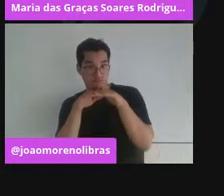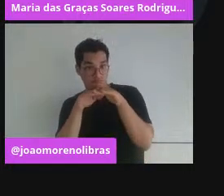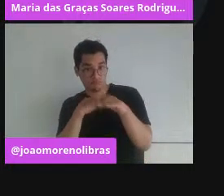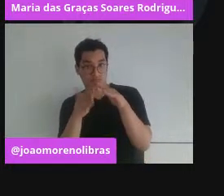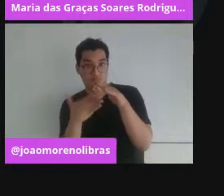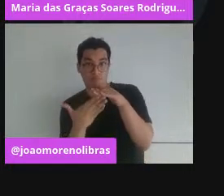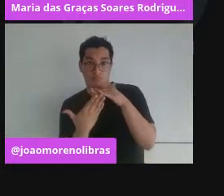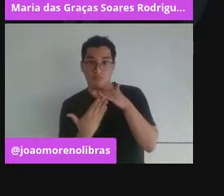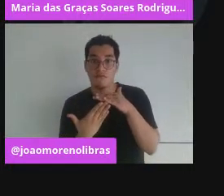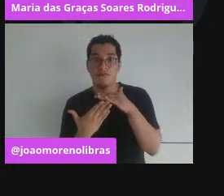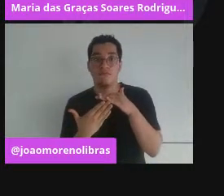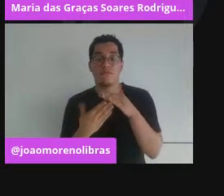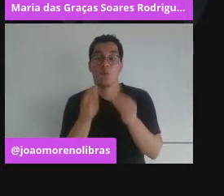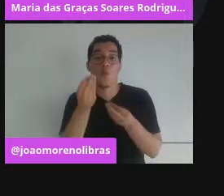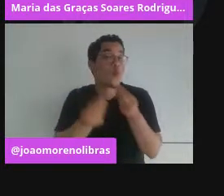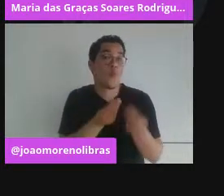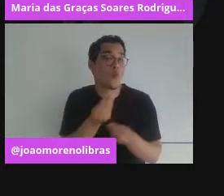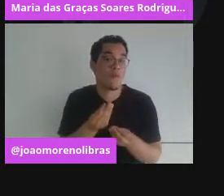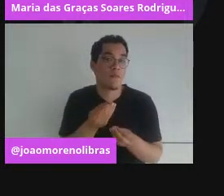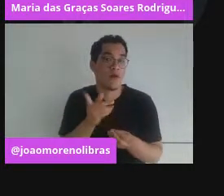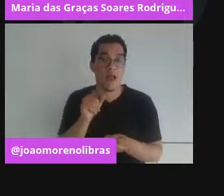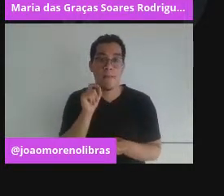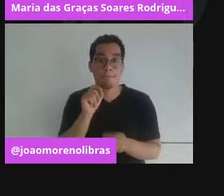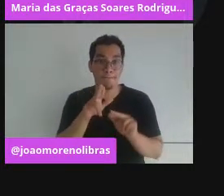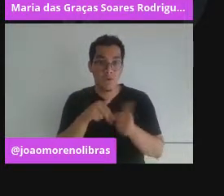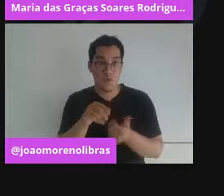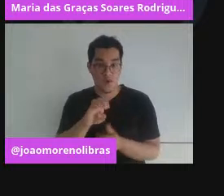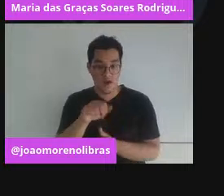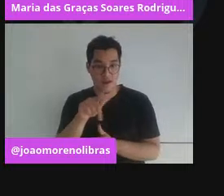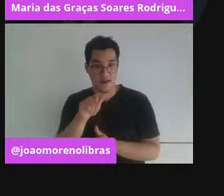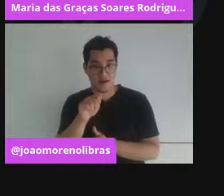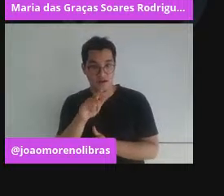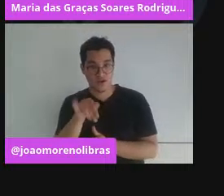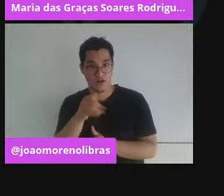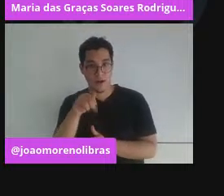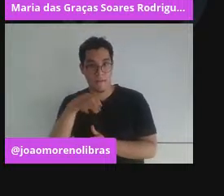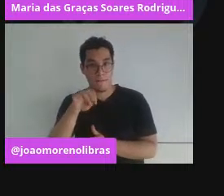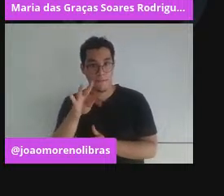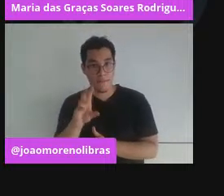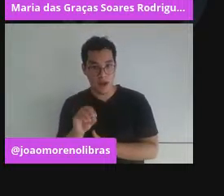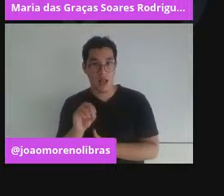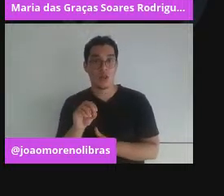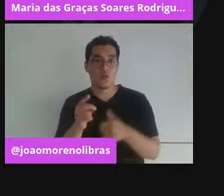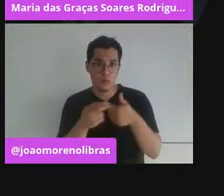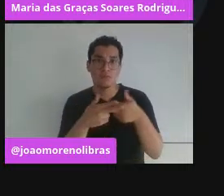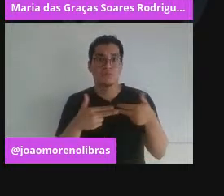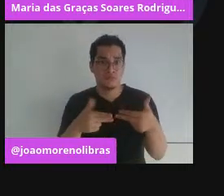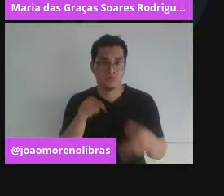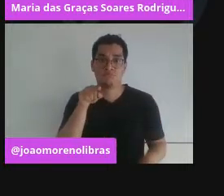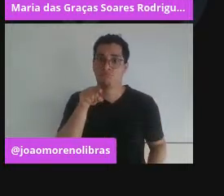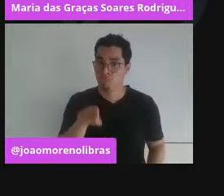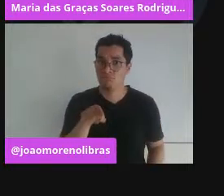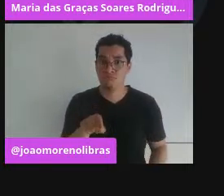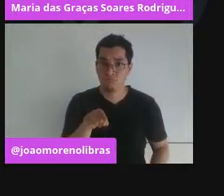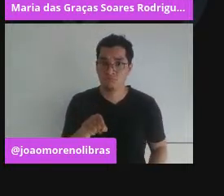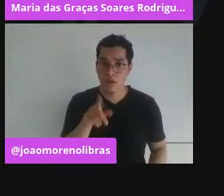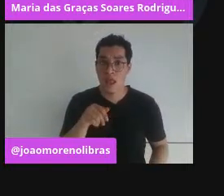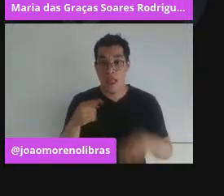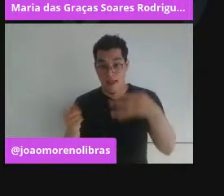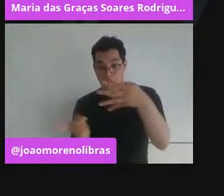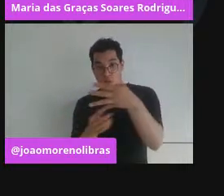configura-se a ocorrência de engajamento, de envolvimento com o objeto de discurso. Logo, nos termos do quarto critério, que